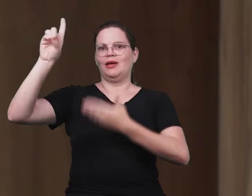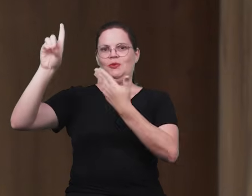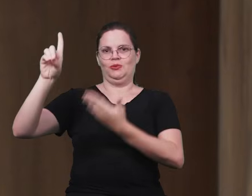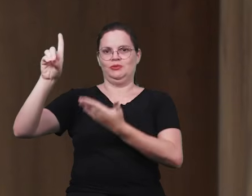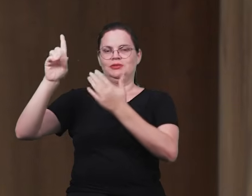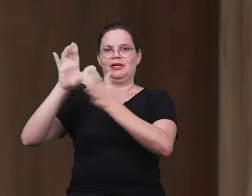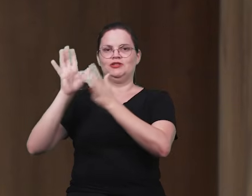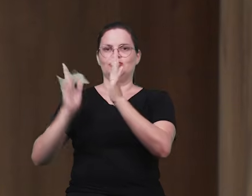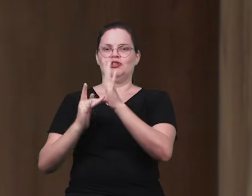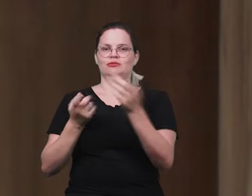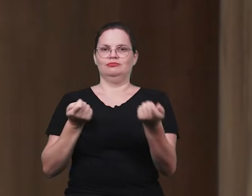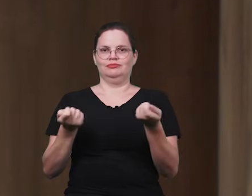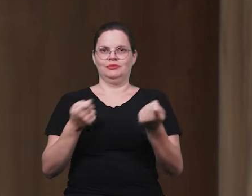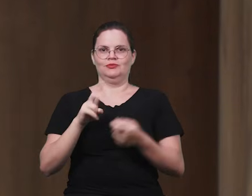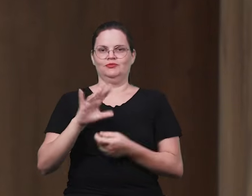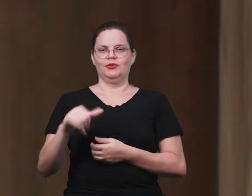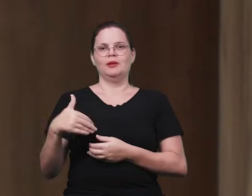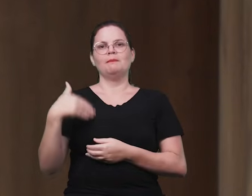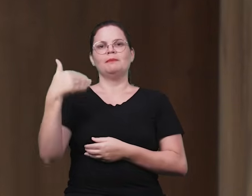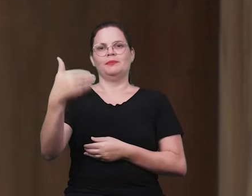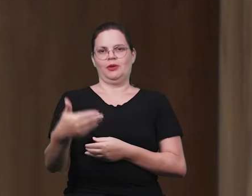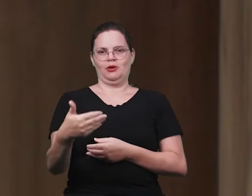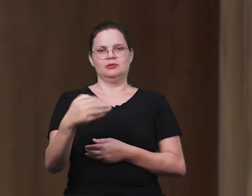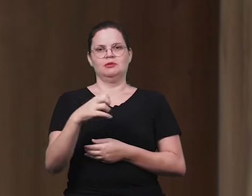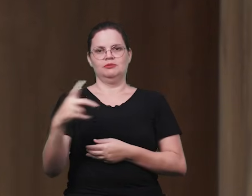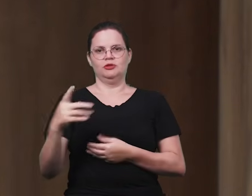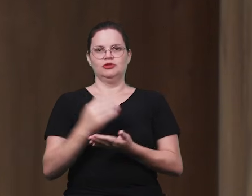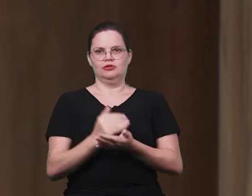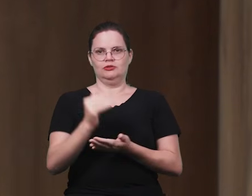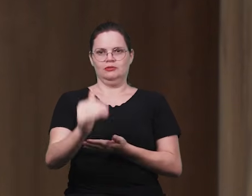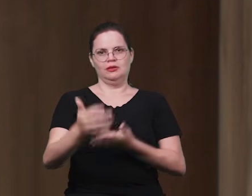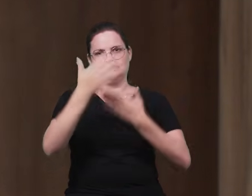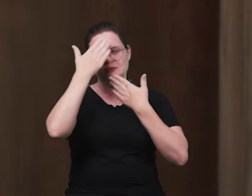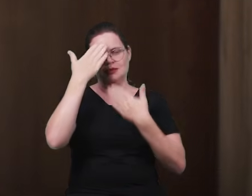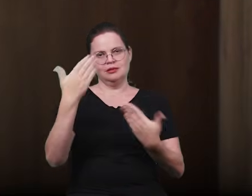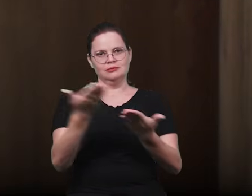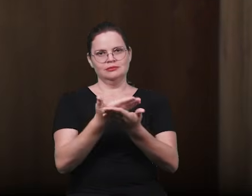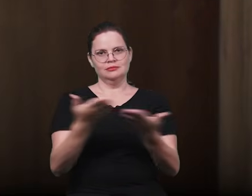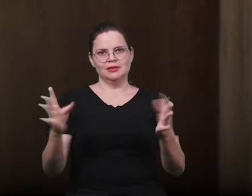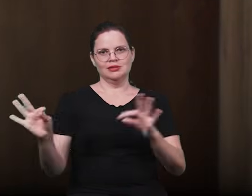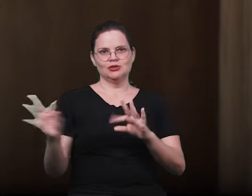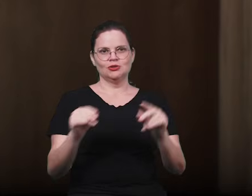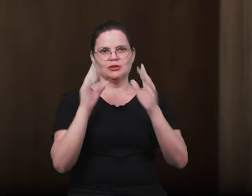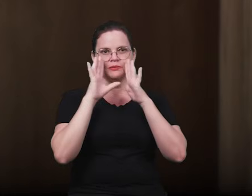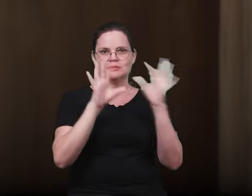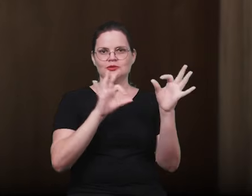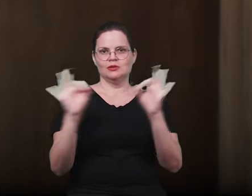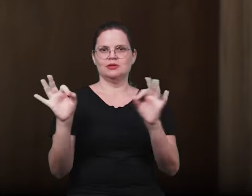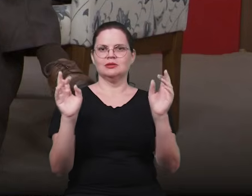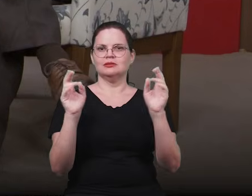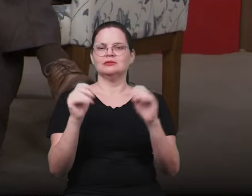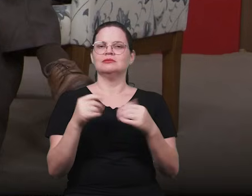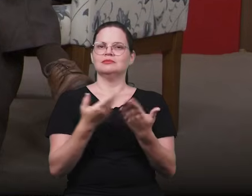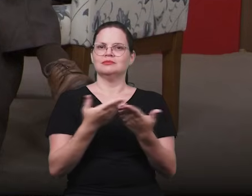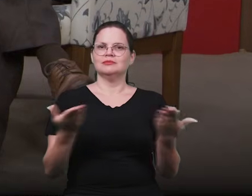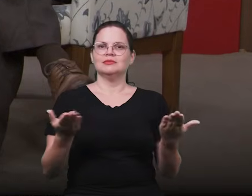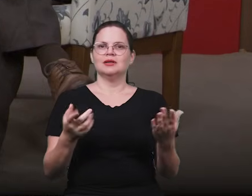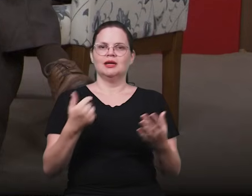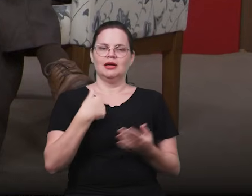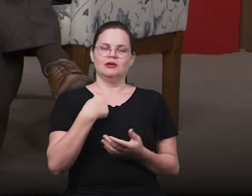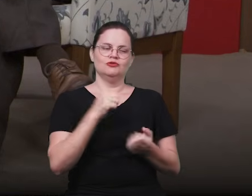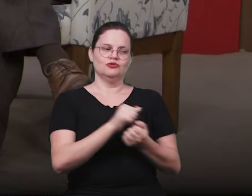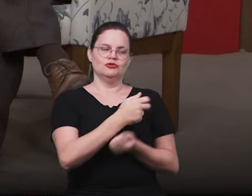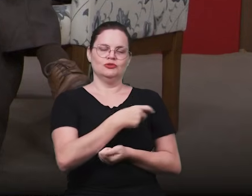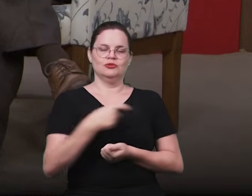Senhor Jesus. Mas nós vamos fazer isso no próximo episódio. Agradecemos a presença de todos. Eu e pastor